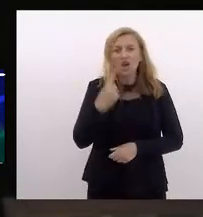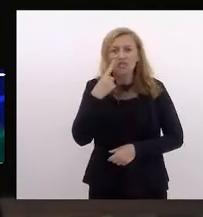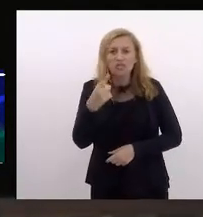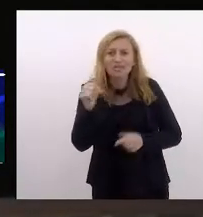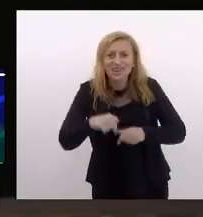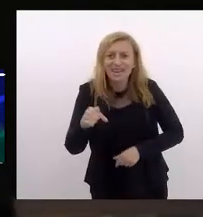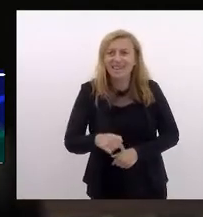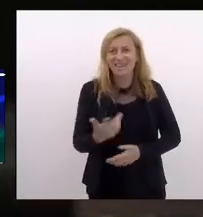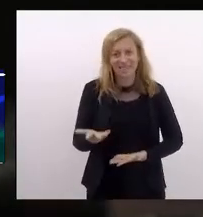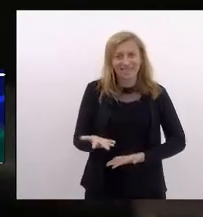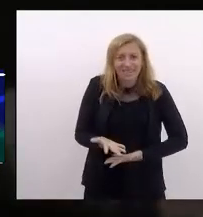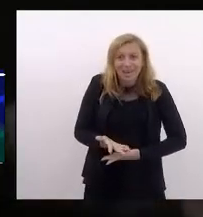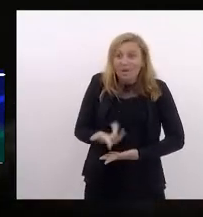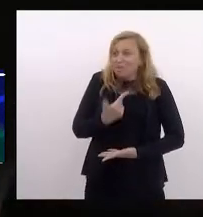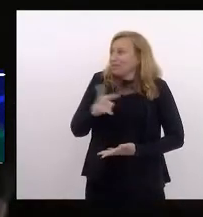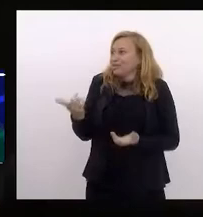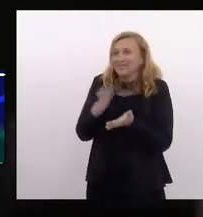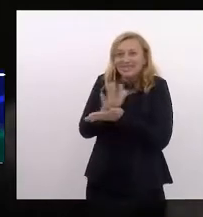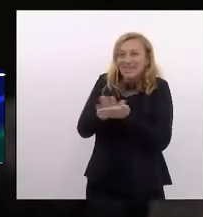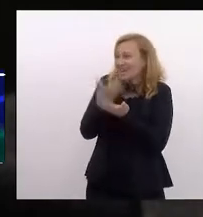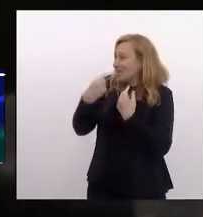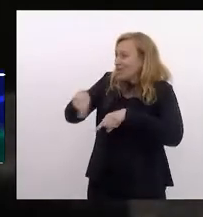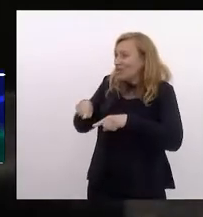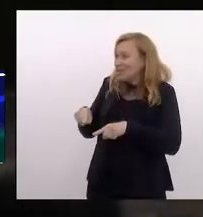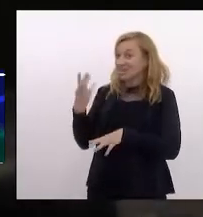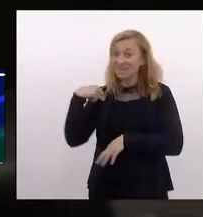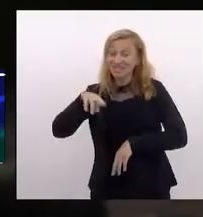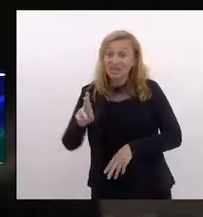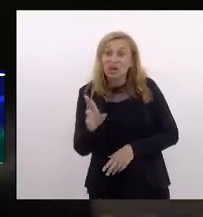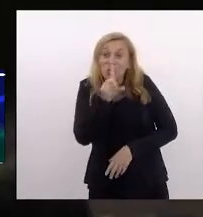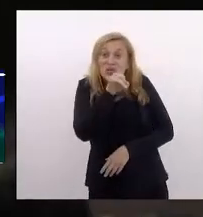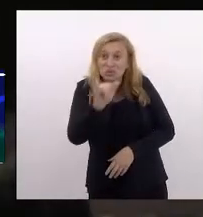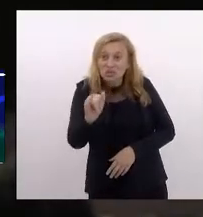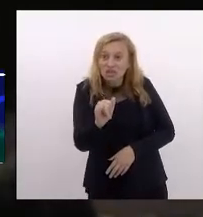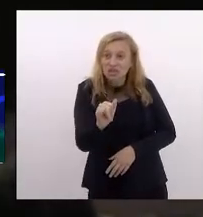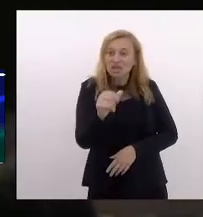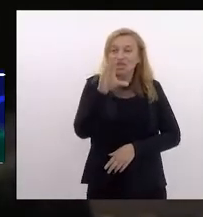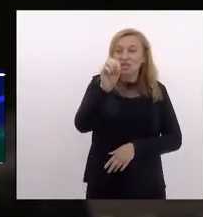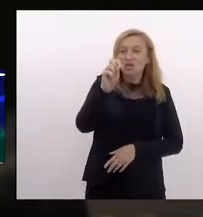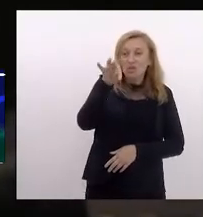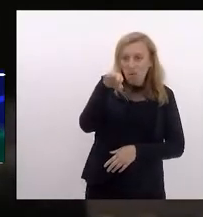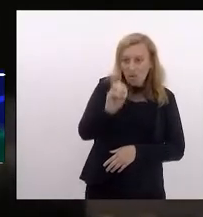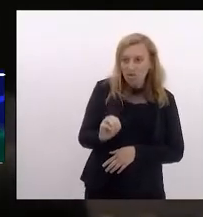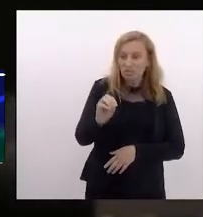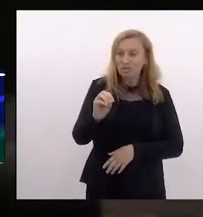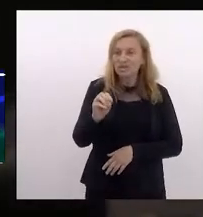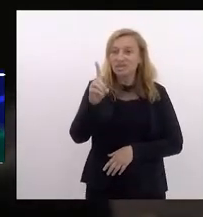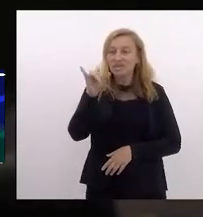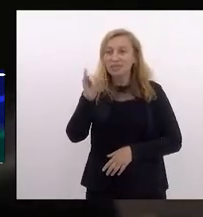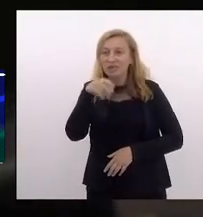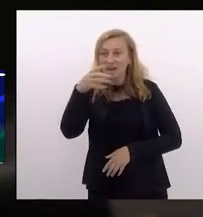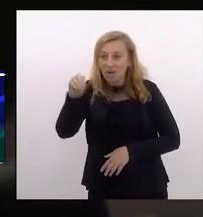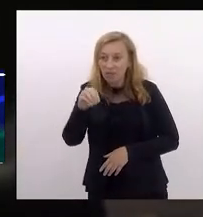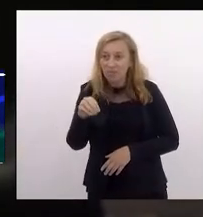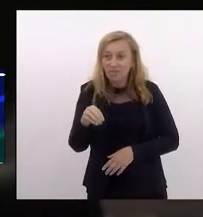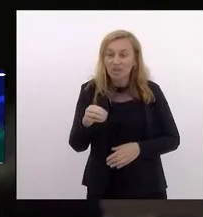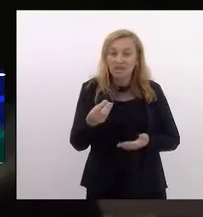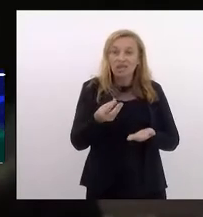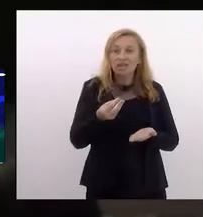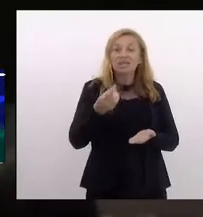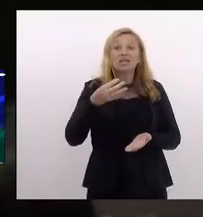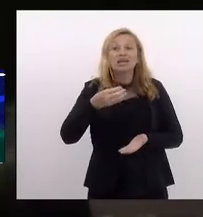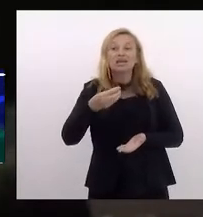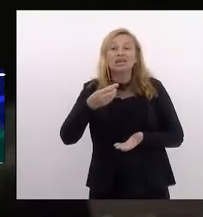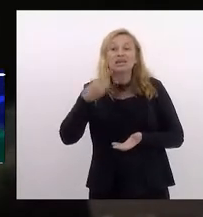aqui e eu não tenho nada contra religião nenhuma no dia de Cosme Damião por exemplo o deputado distribuiu